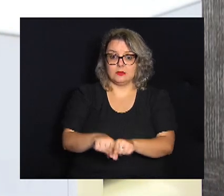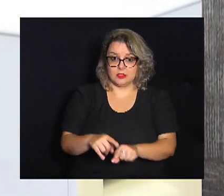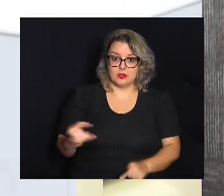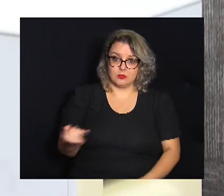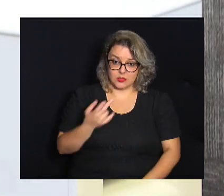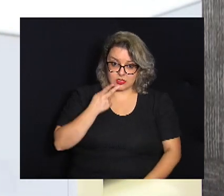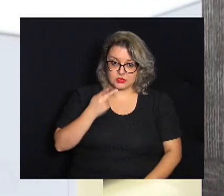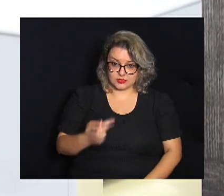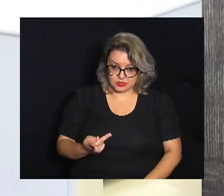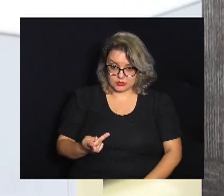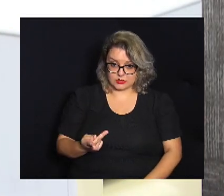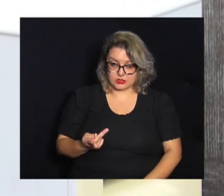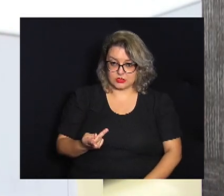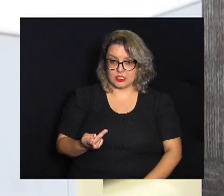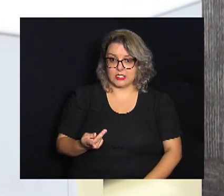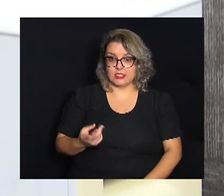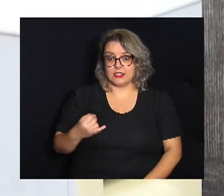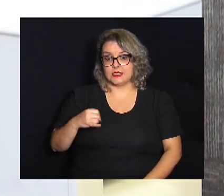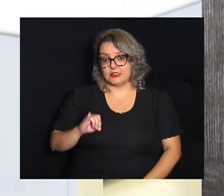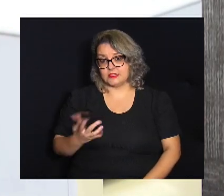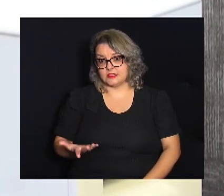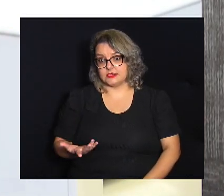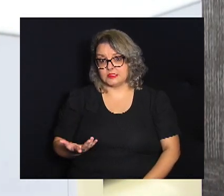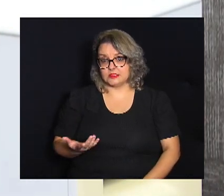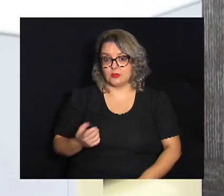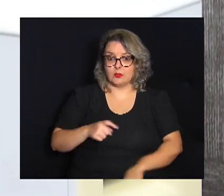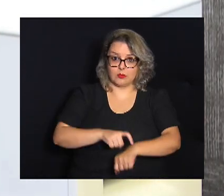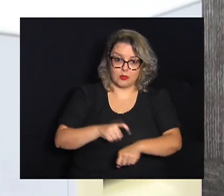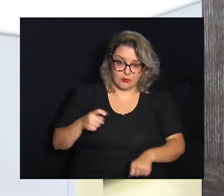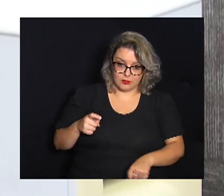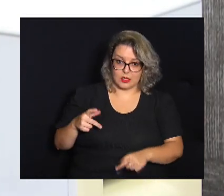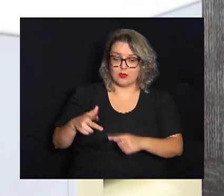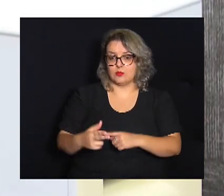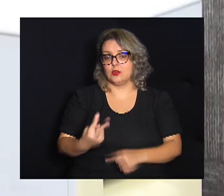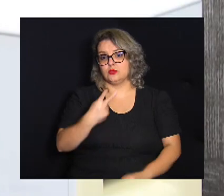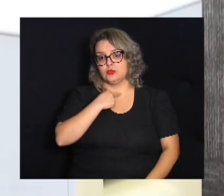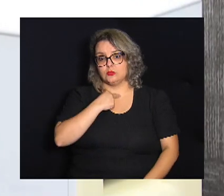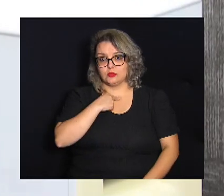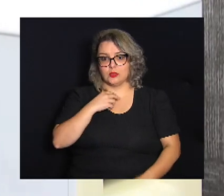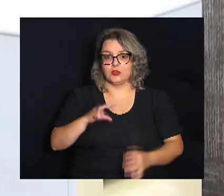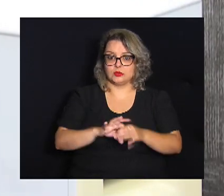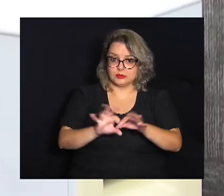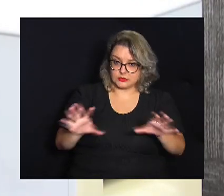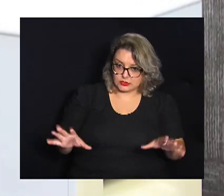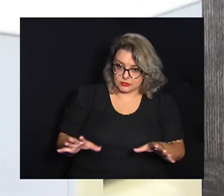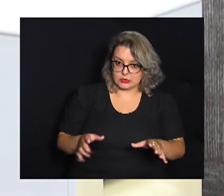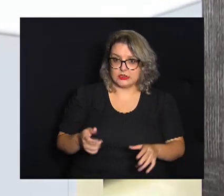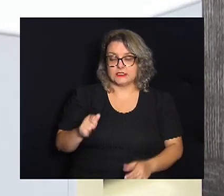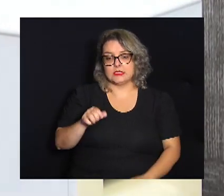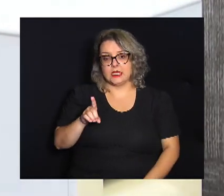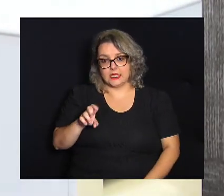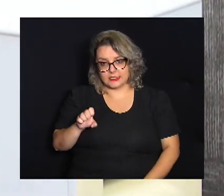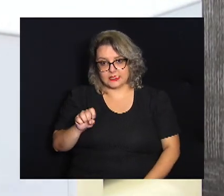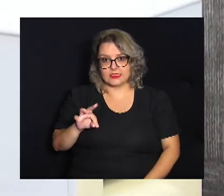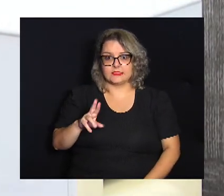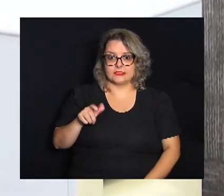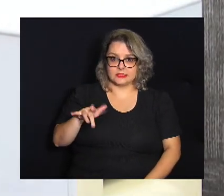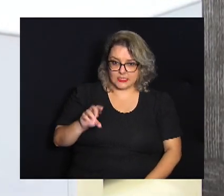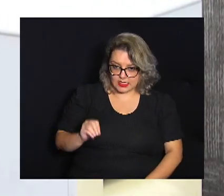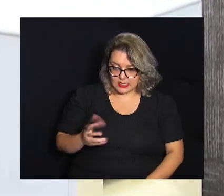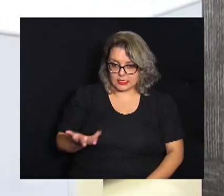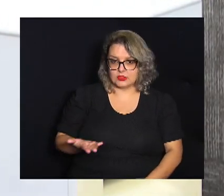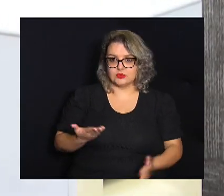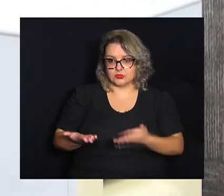em casos de impossibilidade temporária, que o animal não possa ficar solto, tem que ser adestrado, tem que passar por um